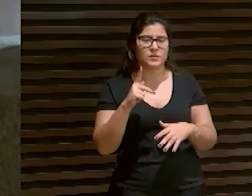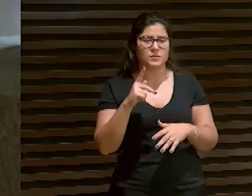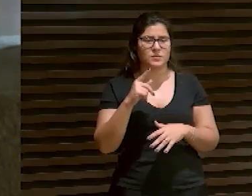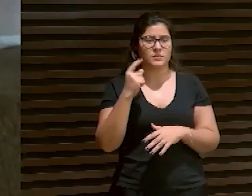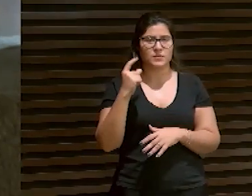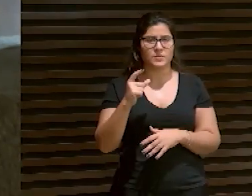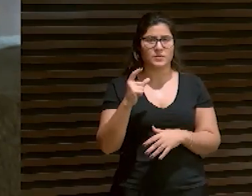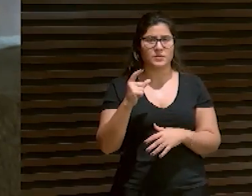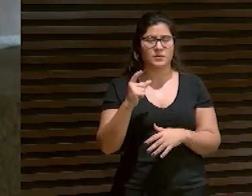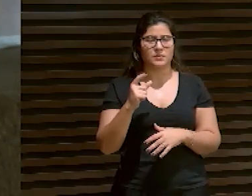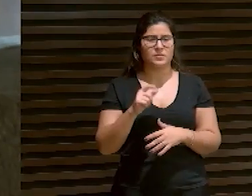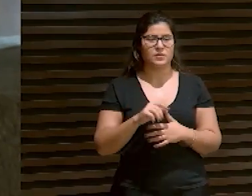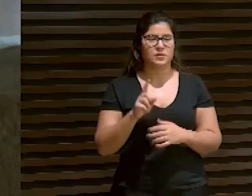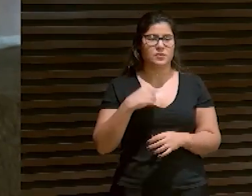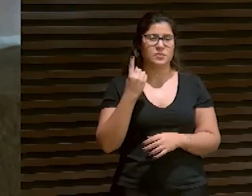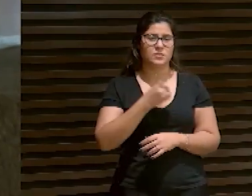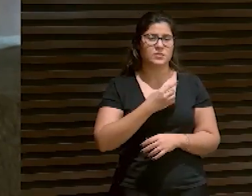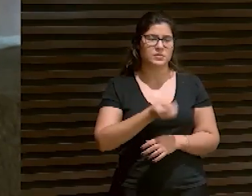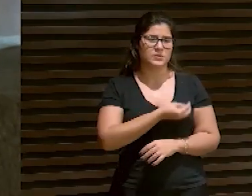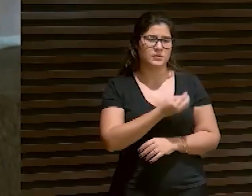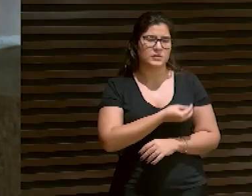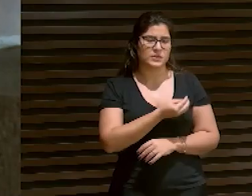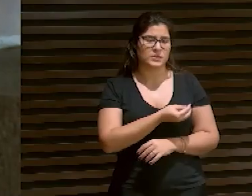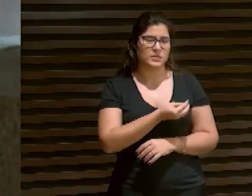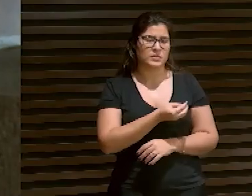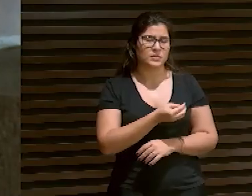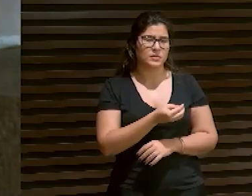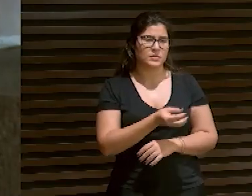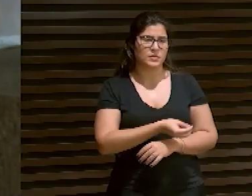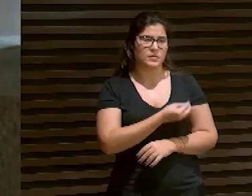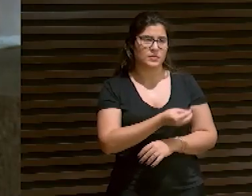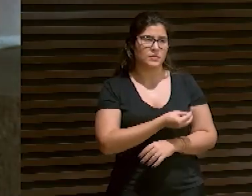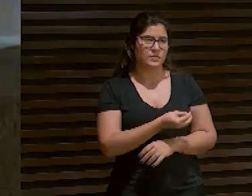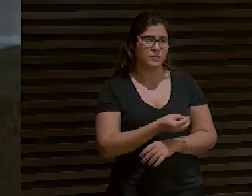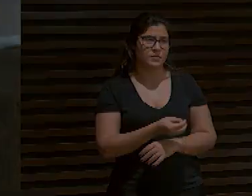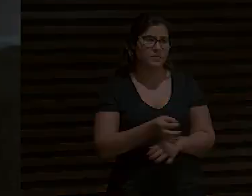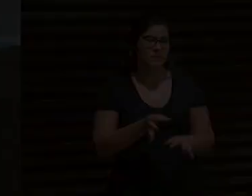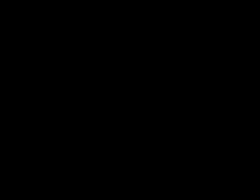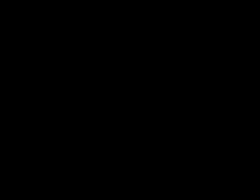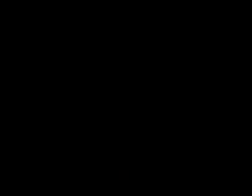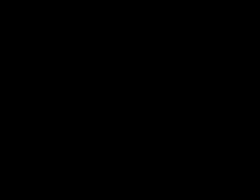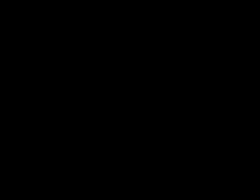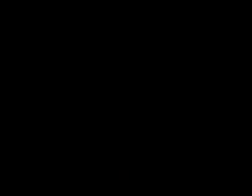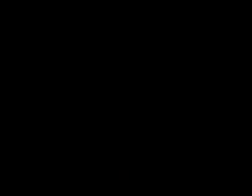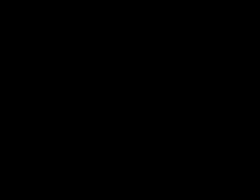para que em nossas vidas ela seja viva e eficaz. Amém.